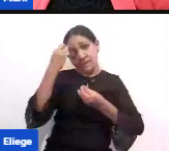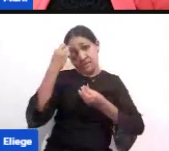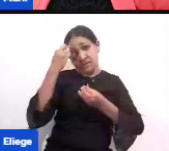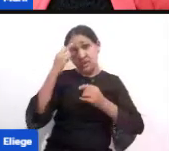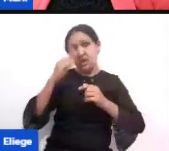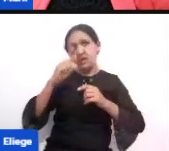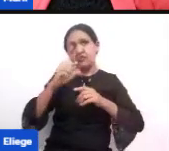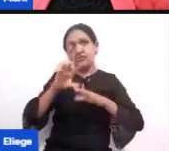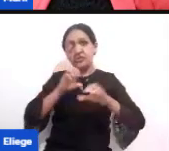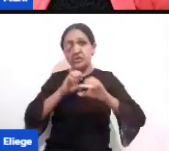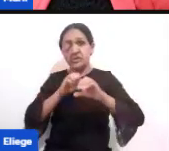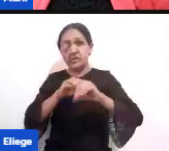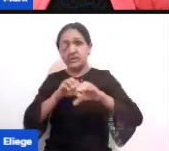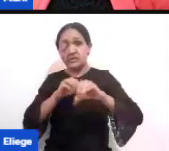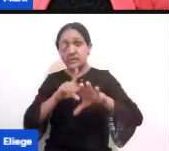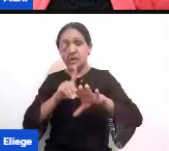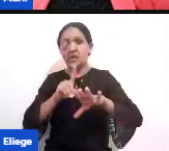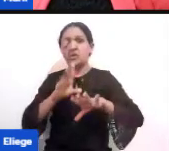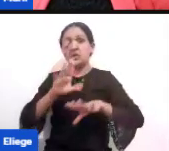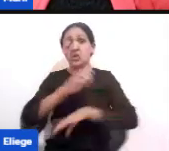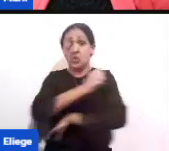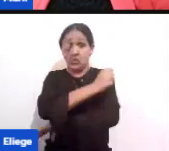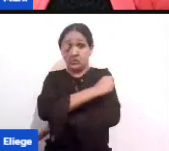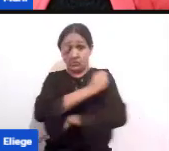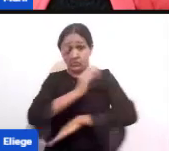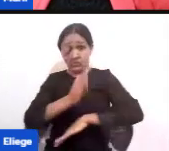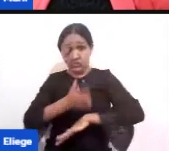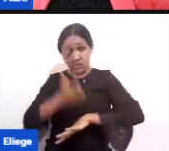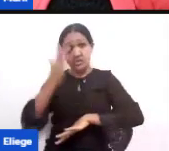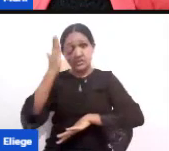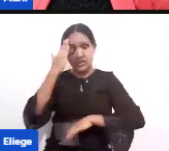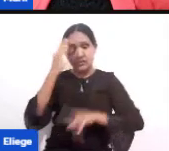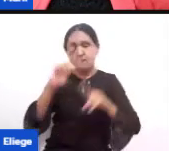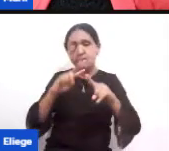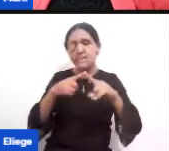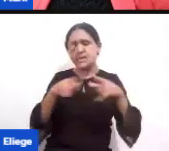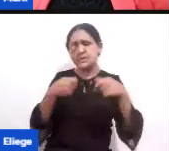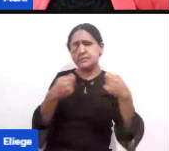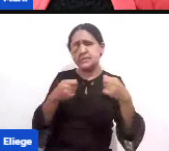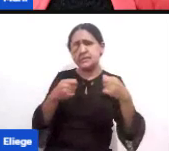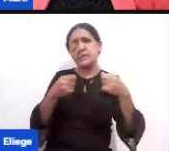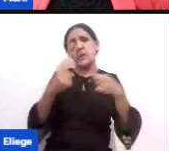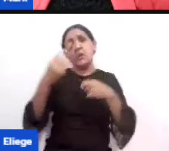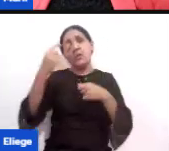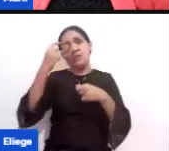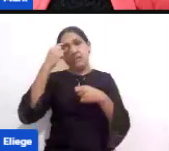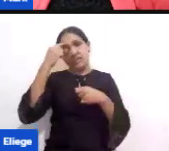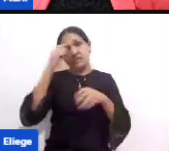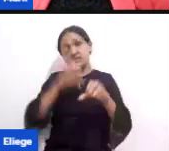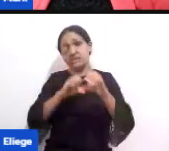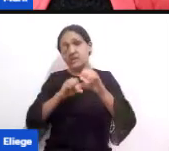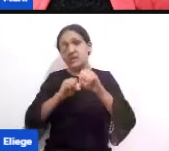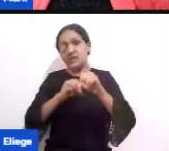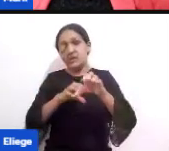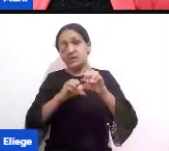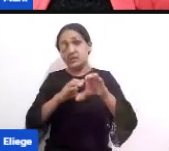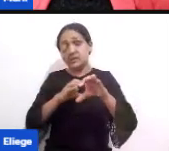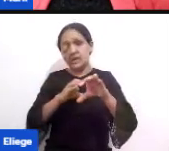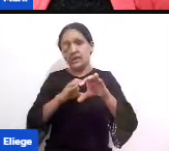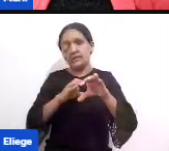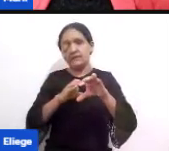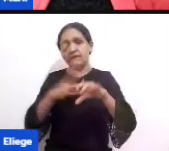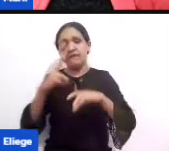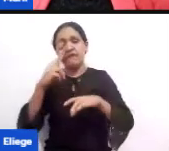tá? Mas precisamos pensar em trabalhar em cima daquilo que o aluno já sabe. Ou